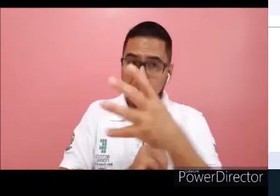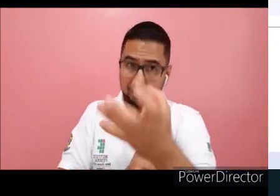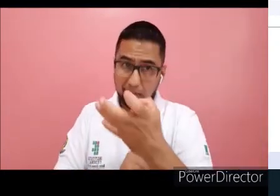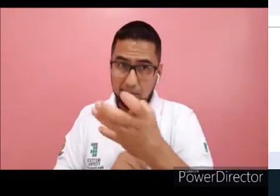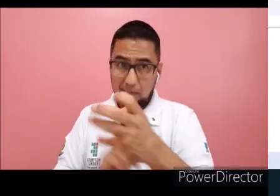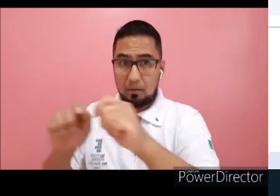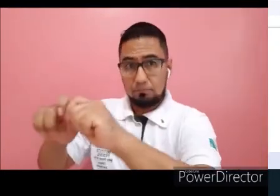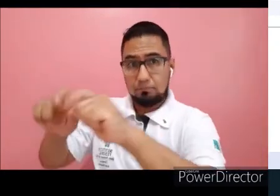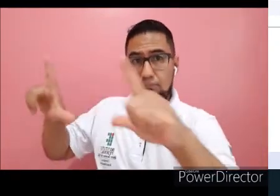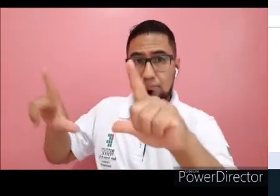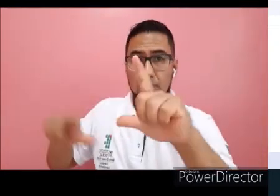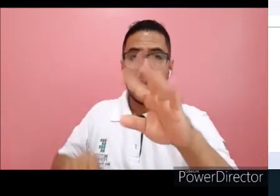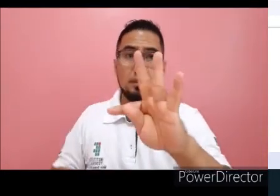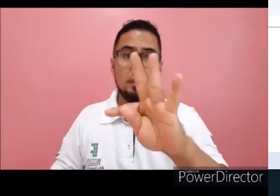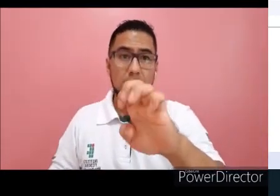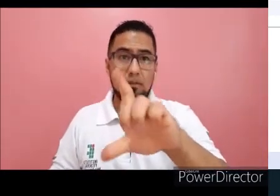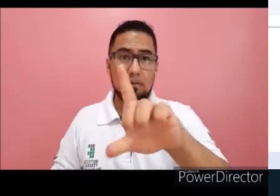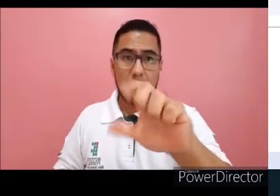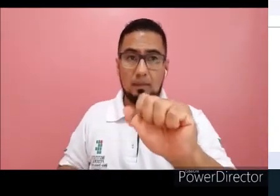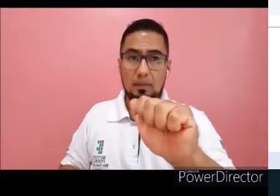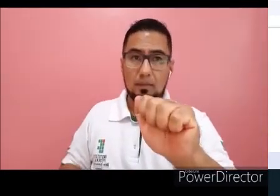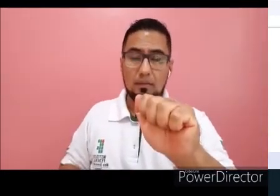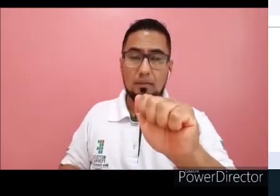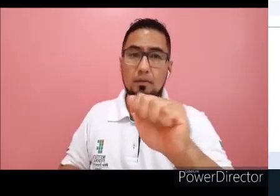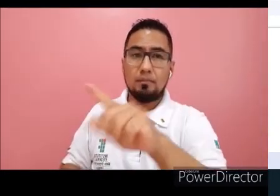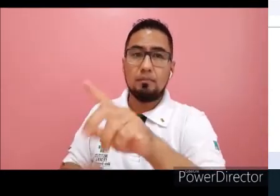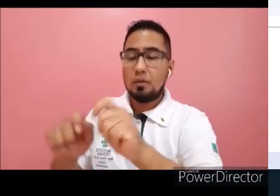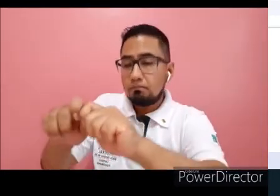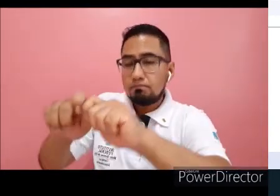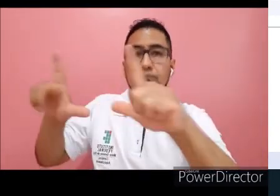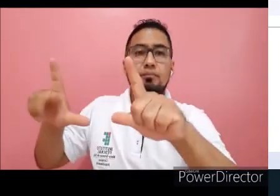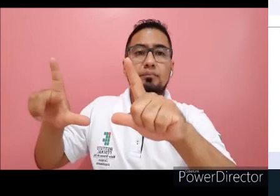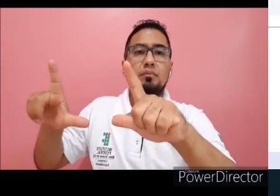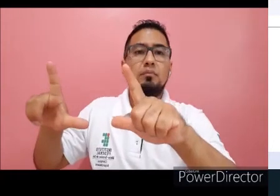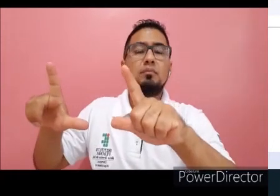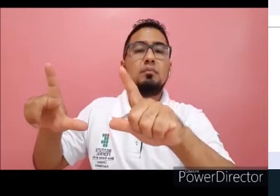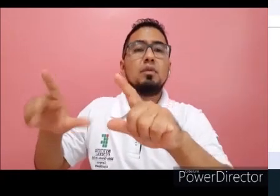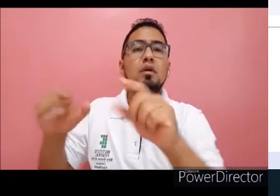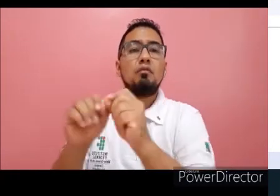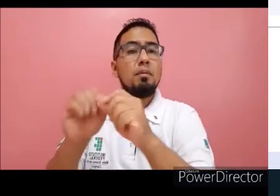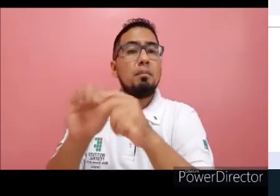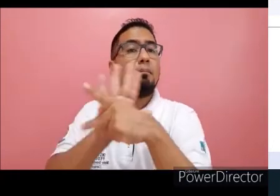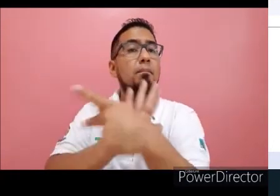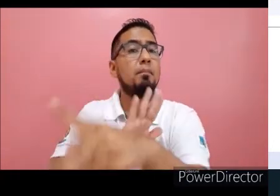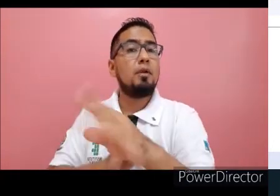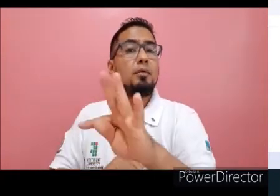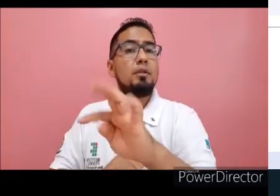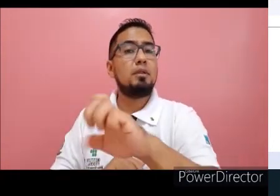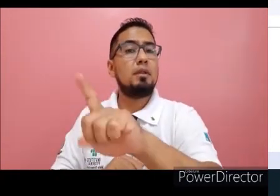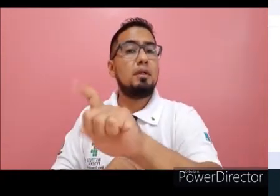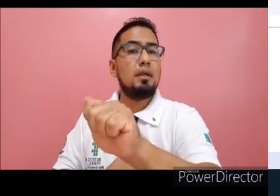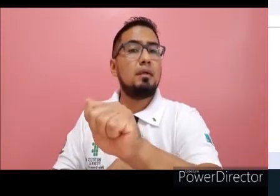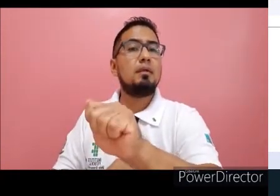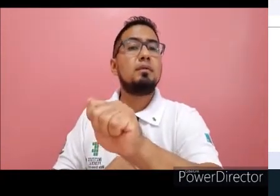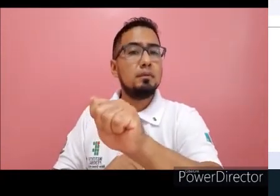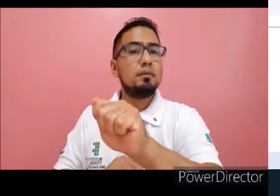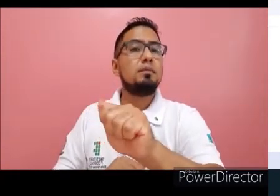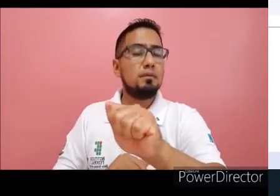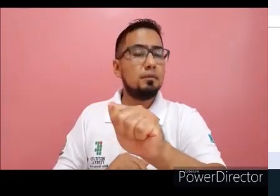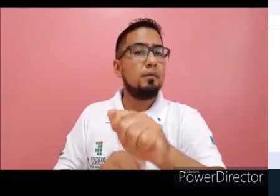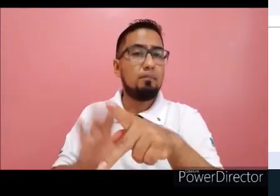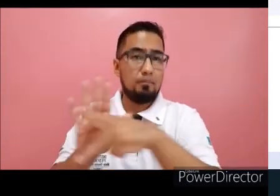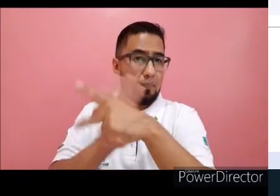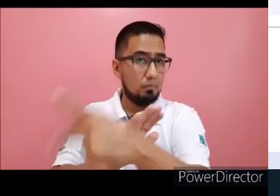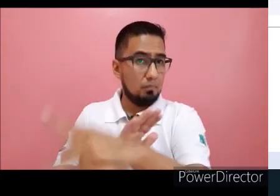quer trabalhar com telas? Então você cria um outro pacote para telas. Olha só, uma classe que vai trabalhar com suas telas, né? Só que você não quer que fique